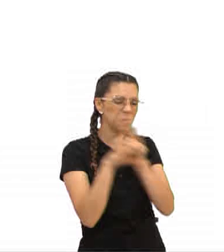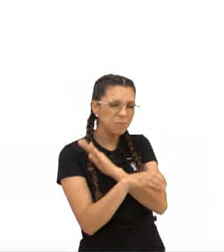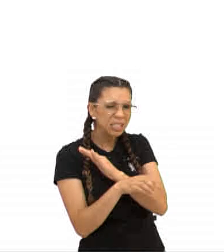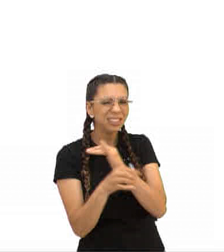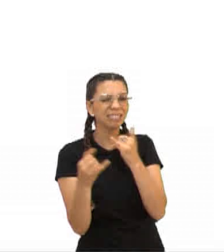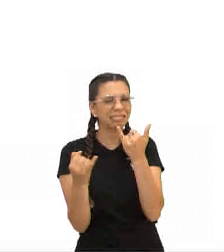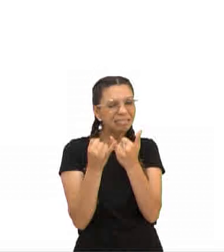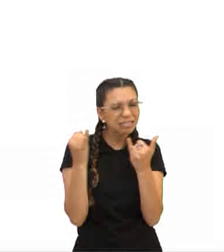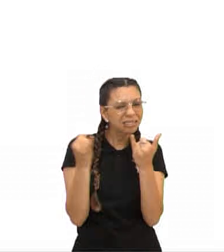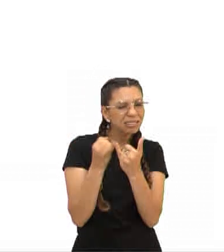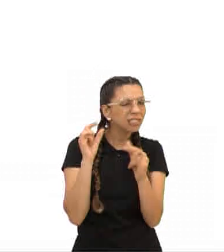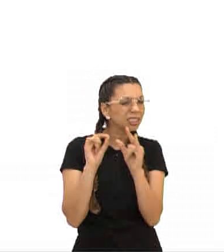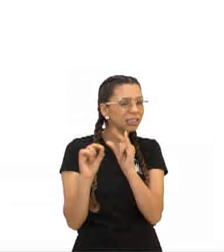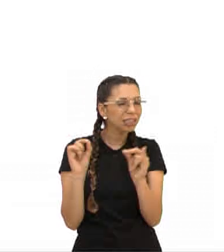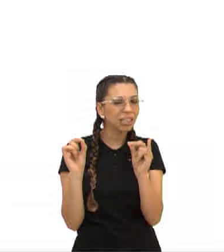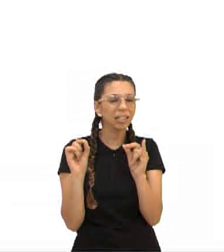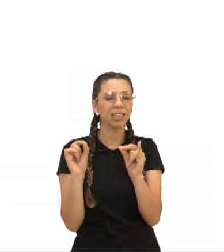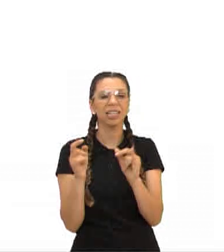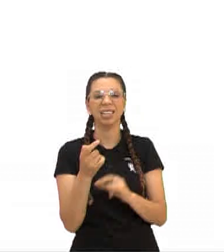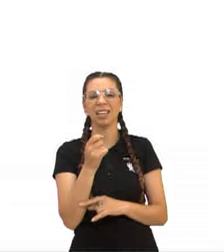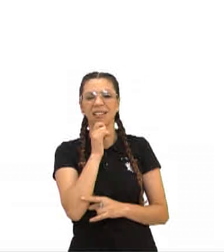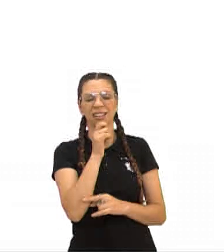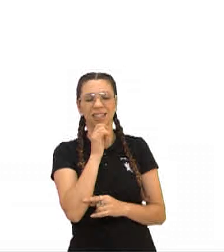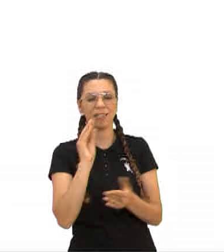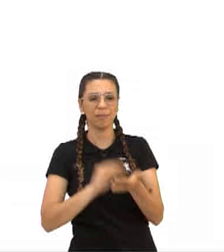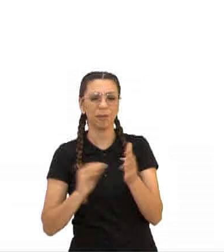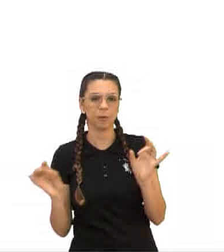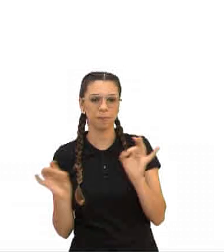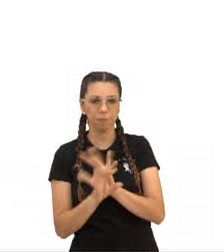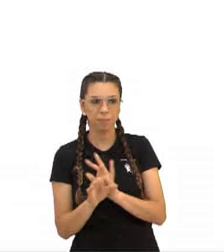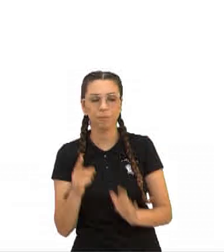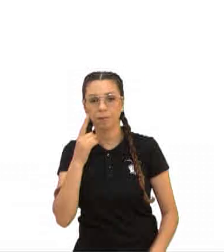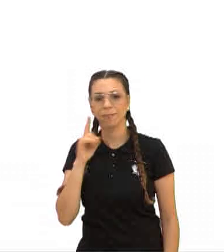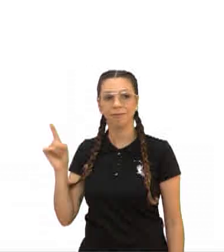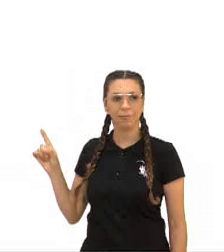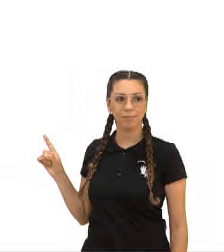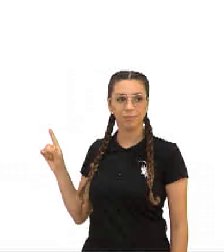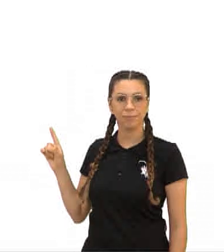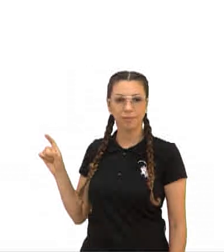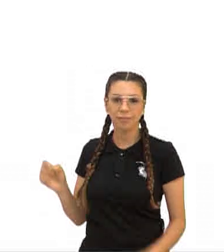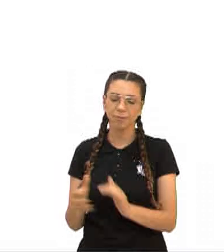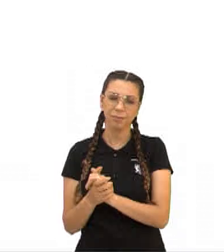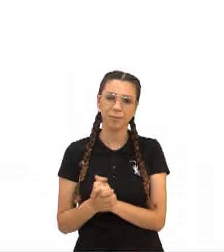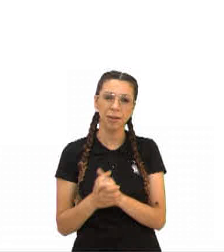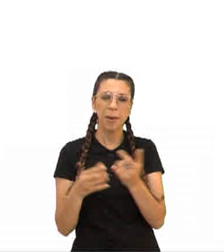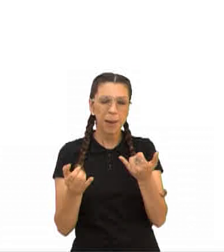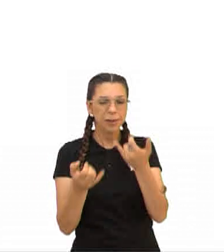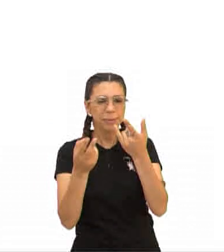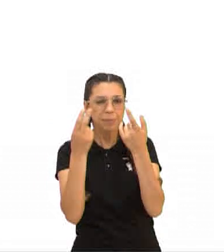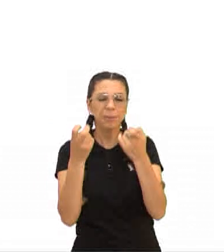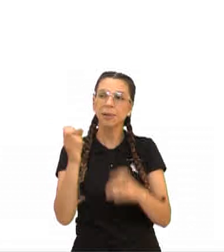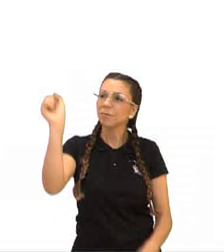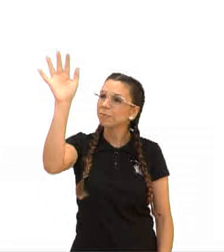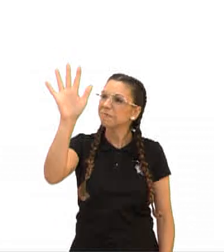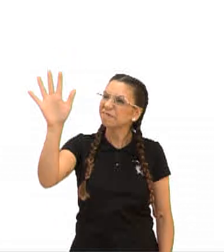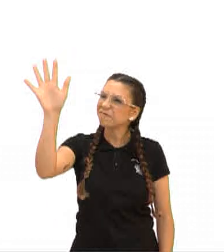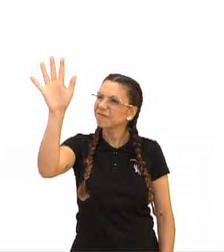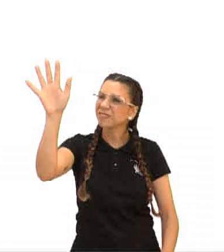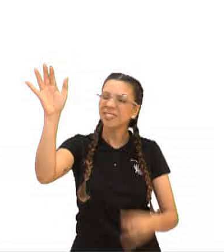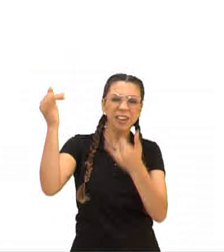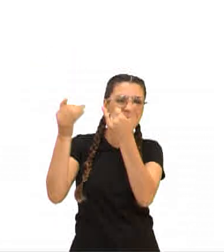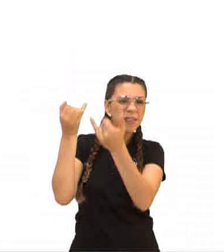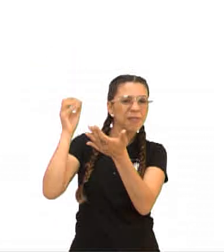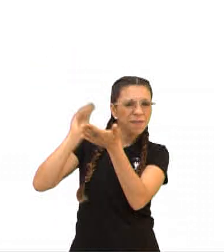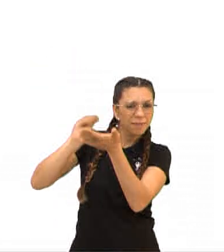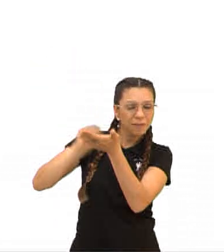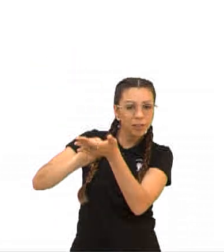inacabado, né? Então, a gente consegue ver a pincelada e aqui a gente vê a tela crua. E era proposital, é uma